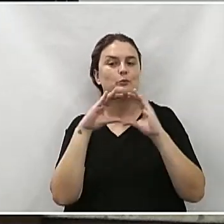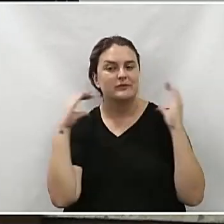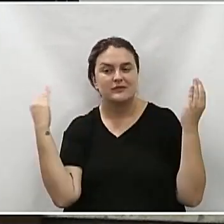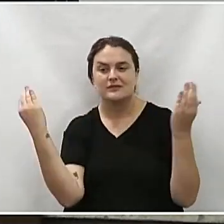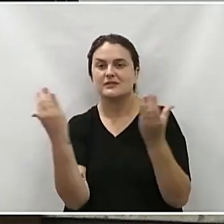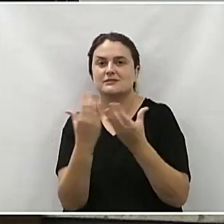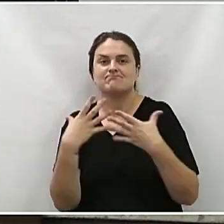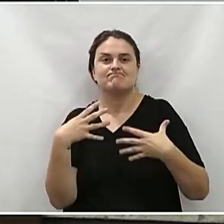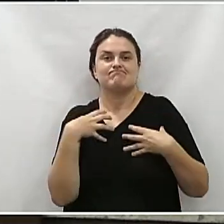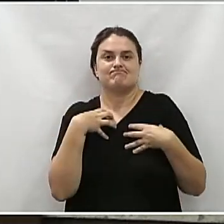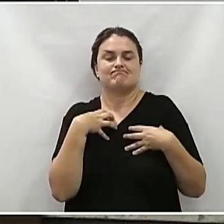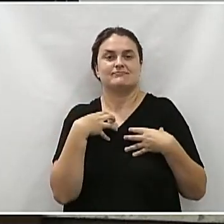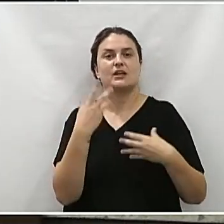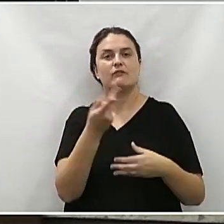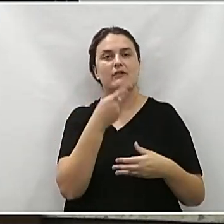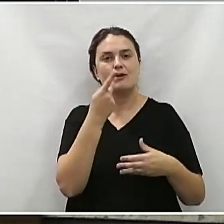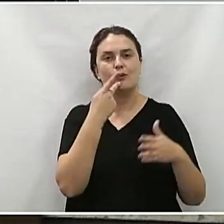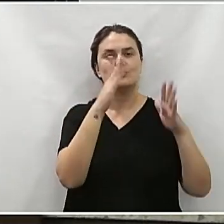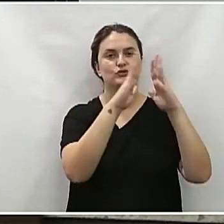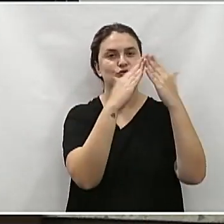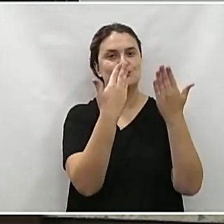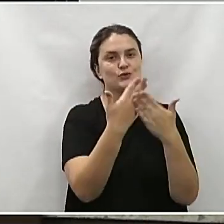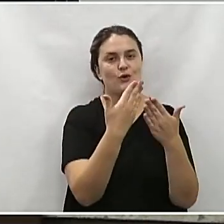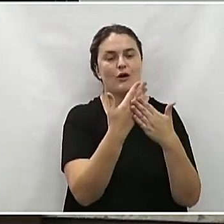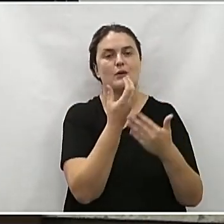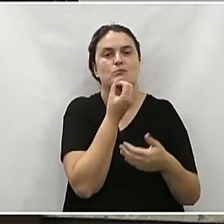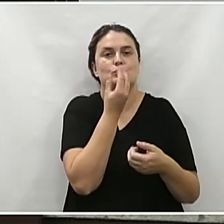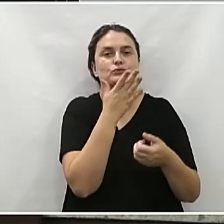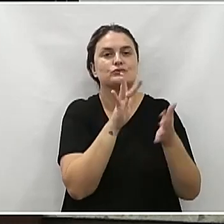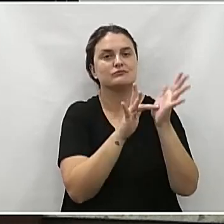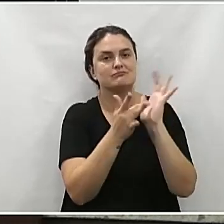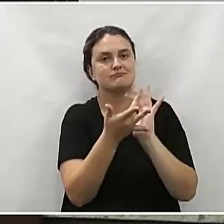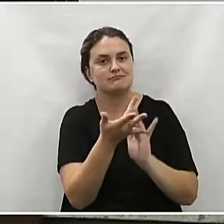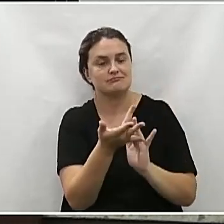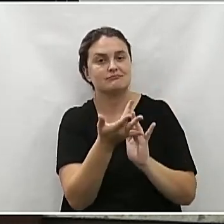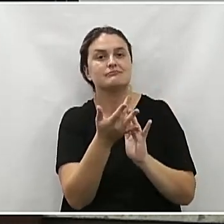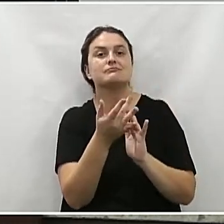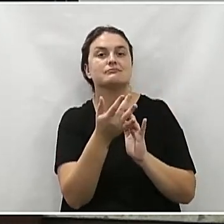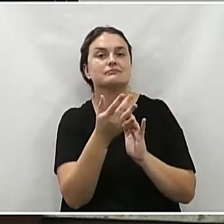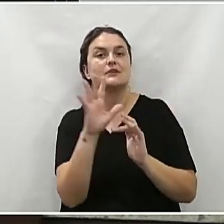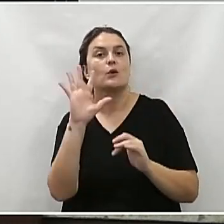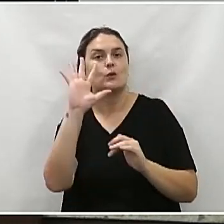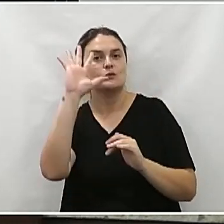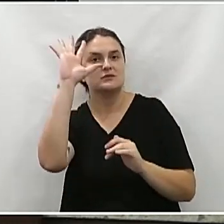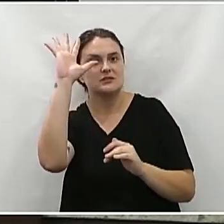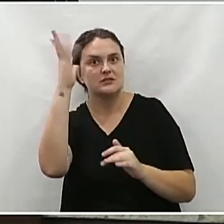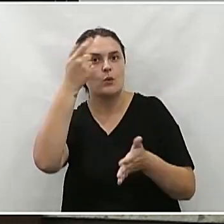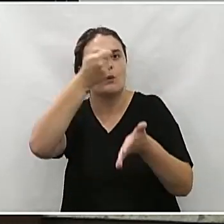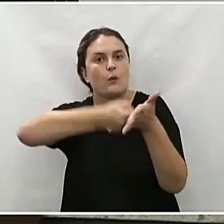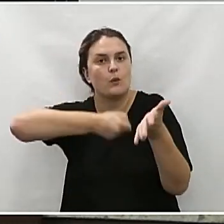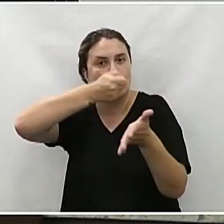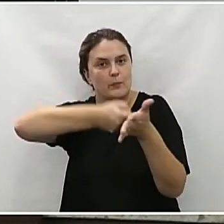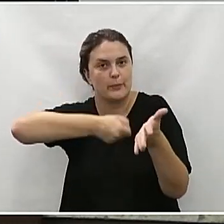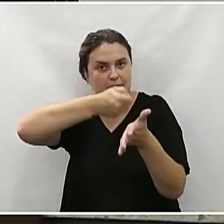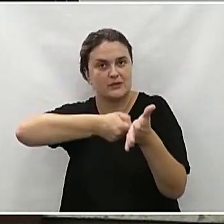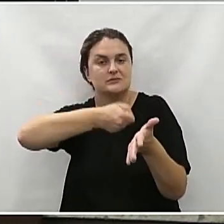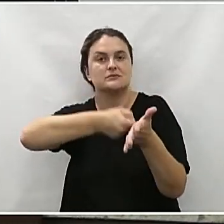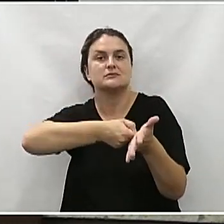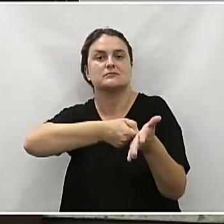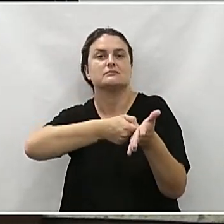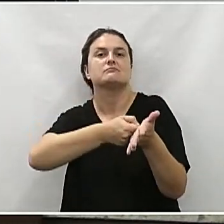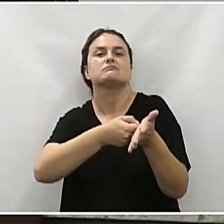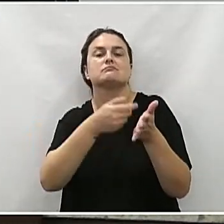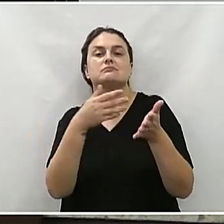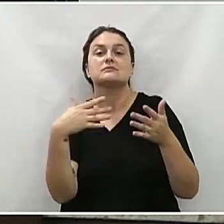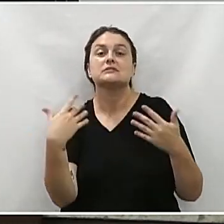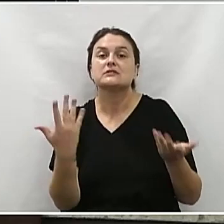foi falado do CEMEI ali do bairro do Bom Jesus o qual houve bastante cobrança aqui dessa casa de leis